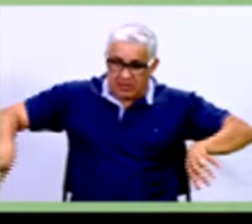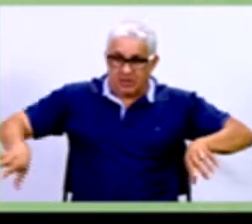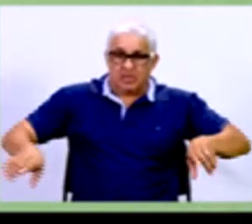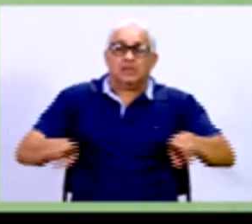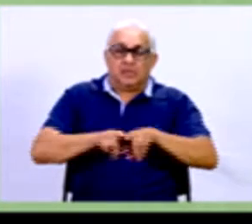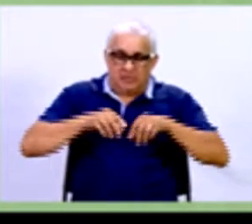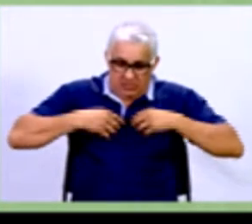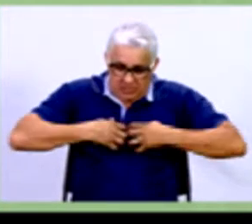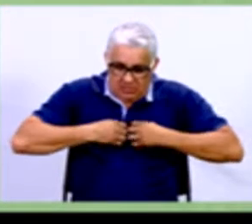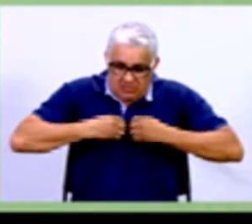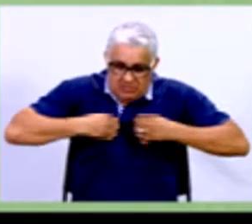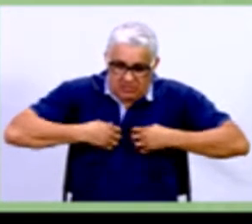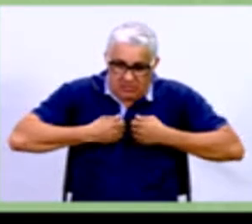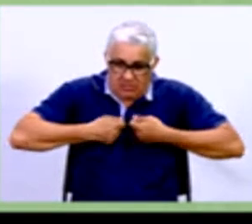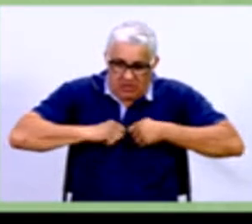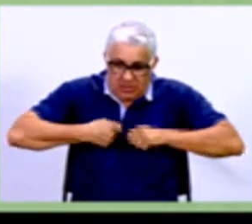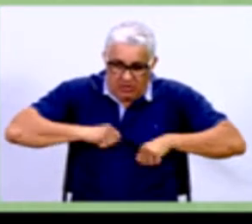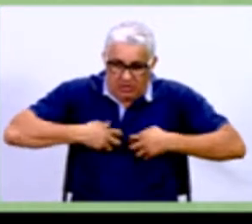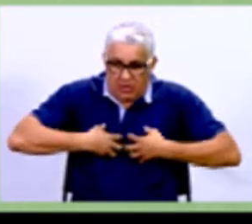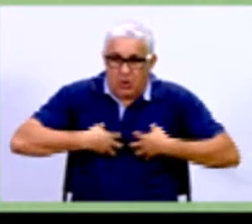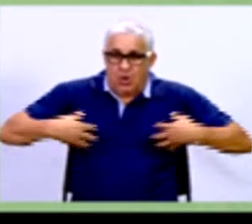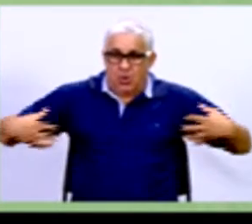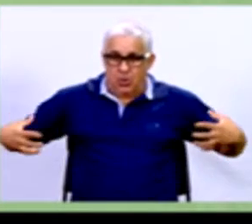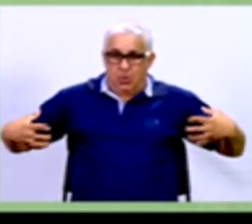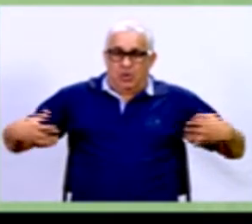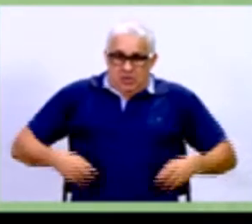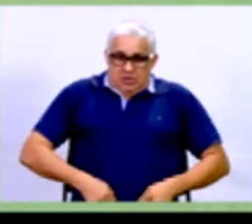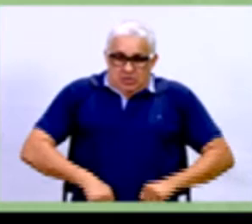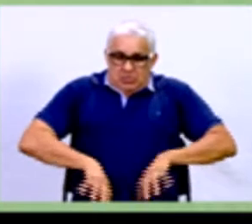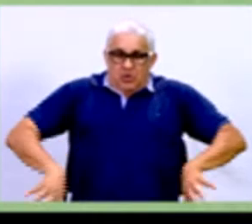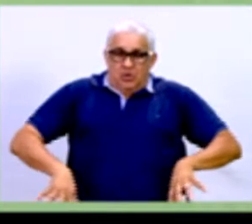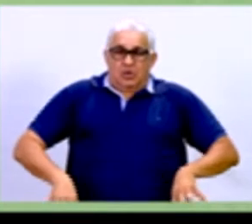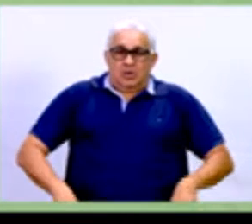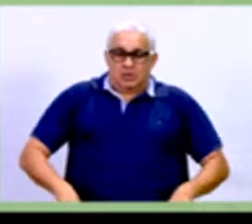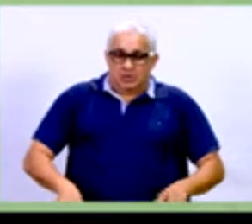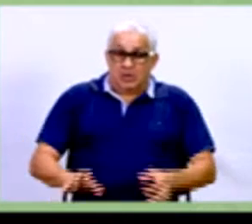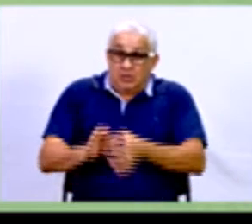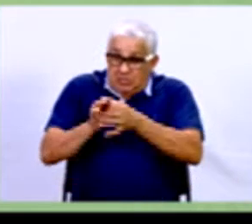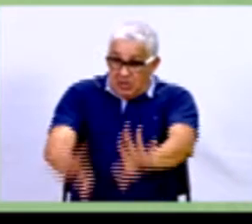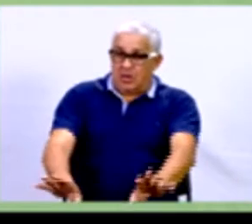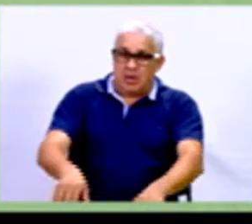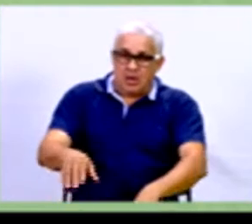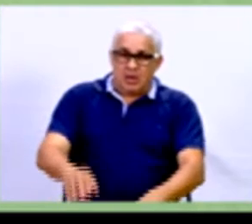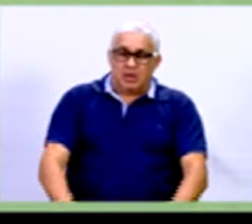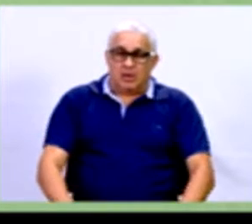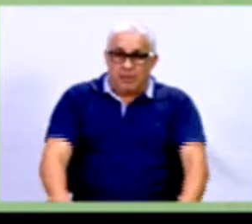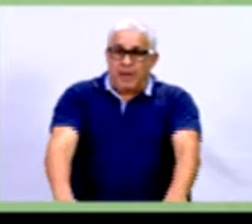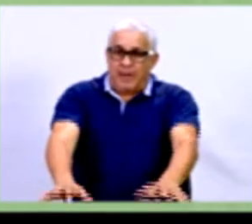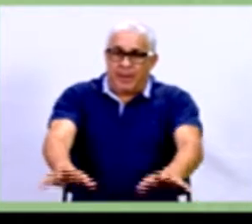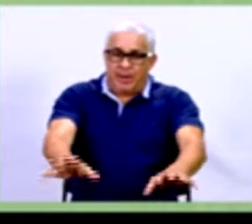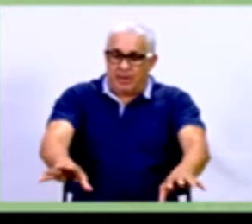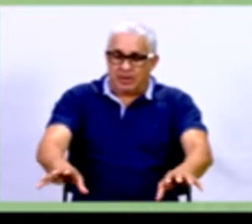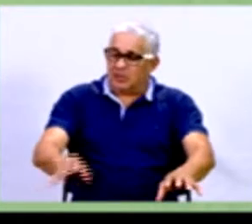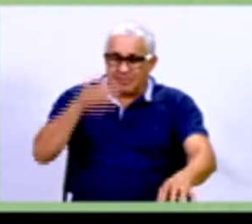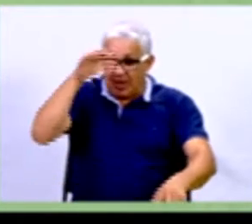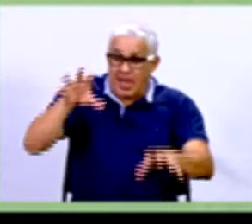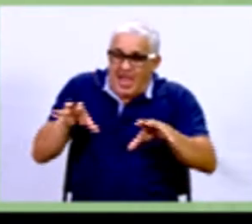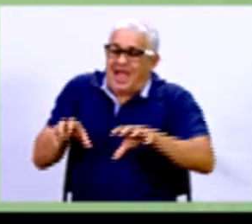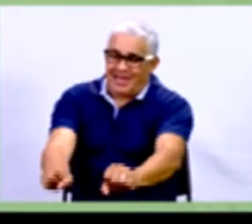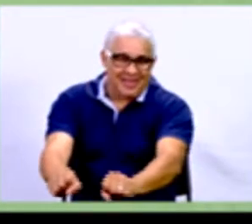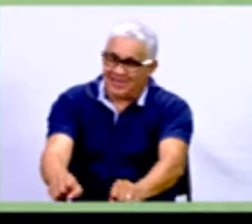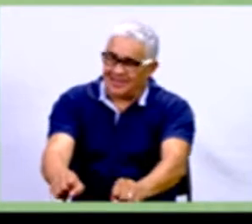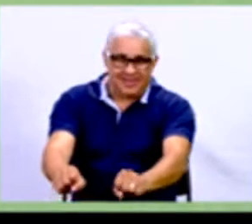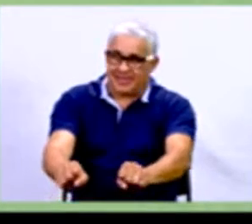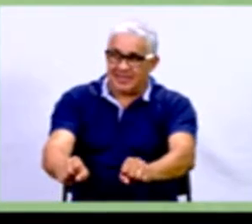Afrouxe-lhe as roupas e deixa debater-se livremente. Nada de ficar agarrando a pessoa que está sofrendo uma